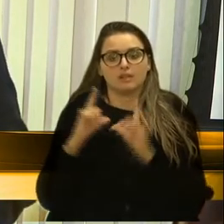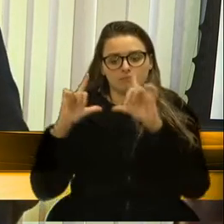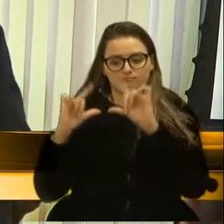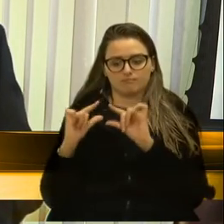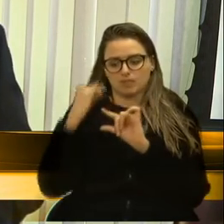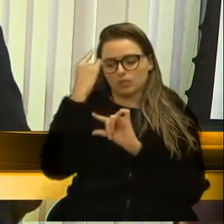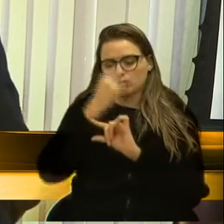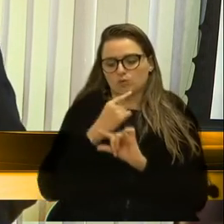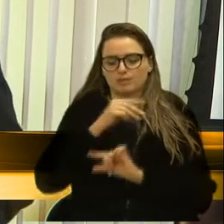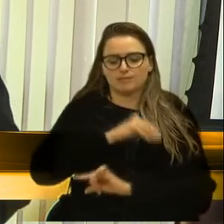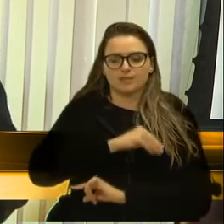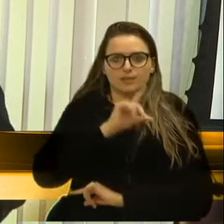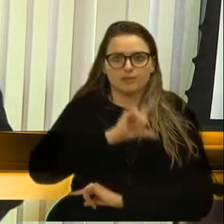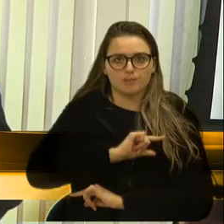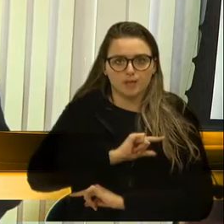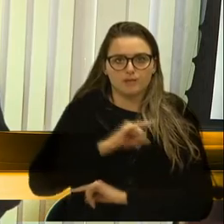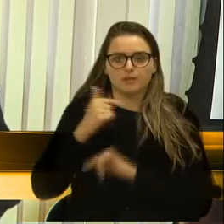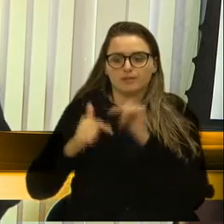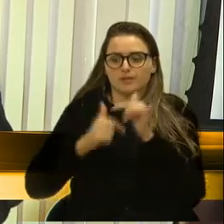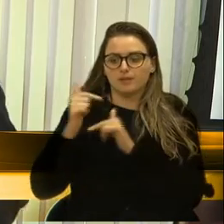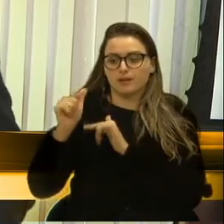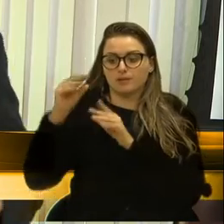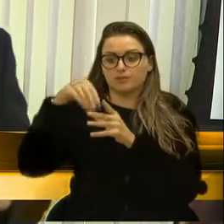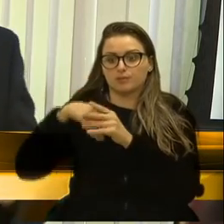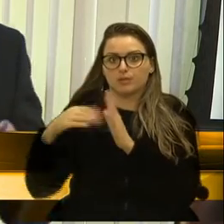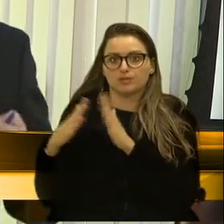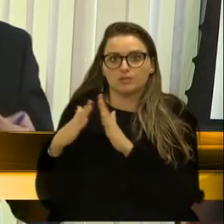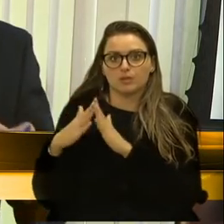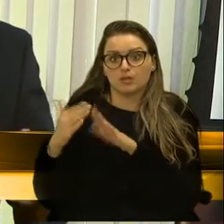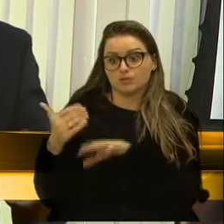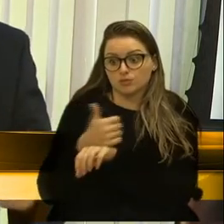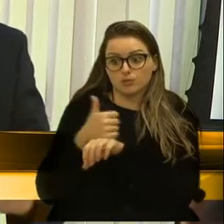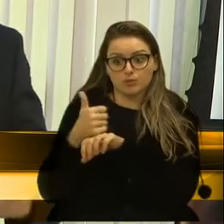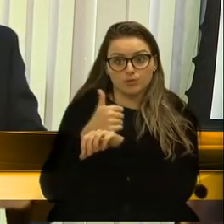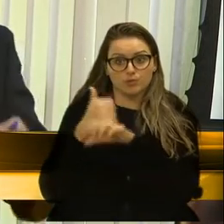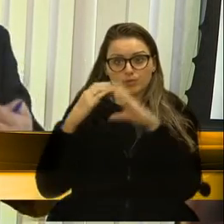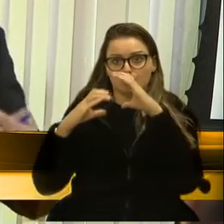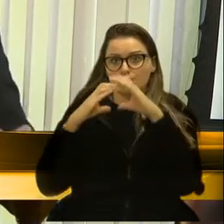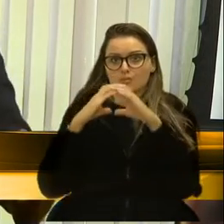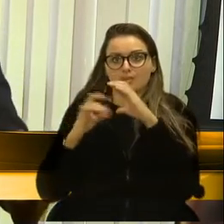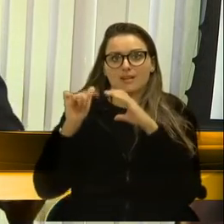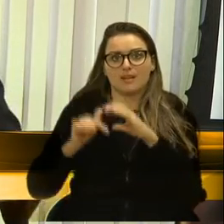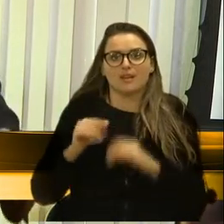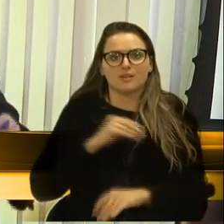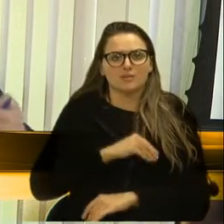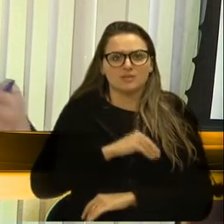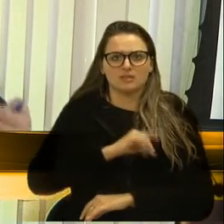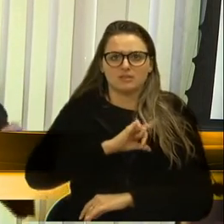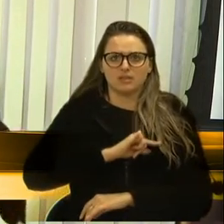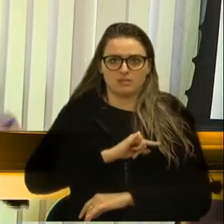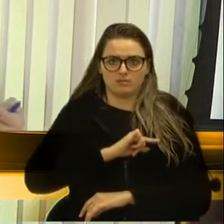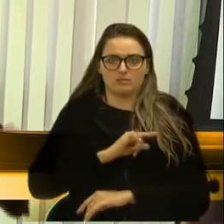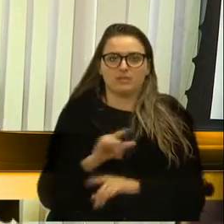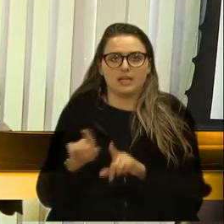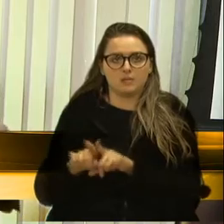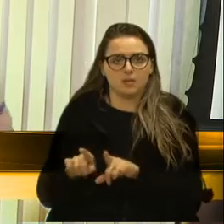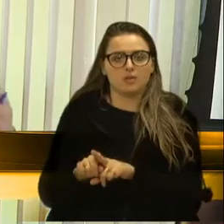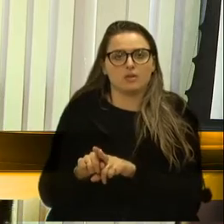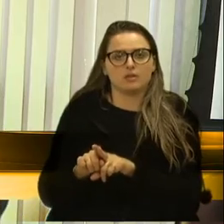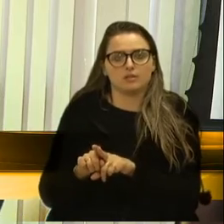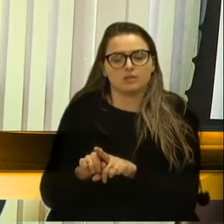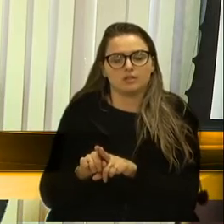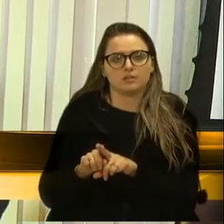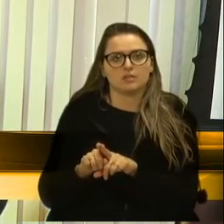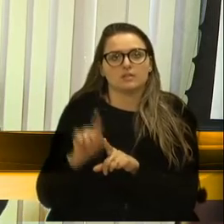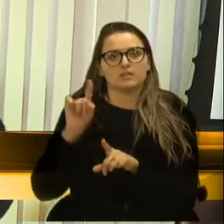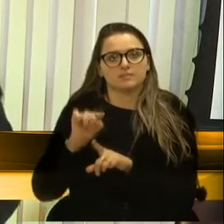seus salários reduzidos, estão trabalhando em casa. Os profissionais de comunicação, historicamente, são os que menos ganham. O salário de um profissional de comunicação realmente